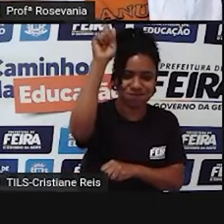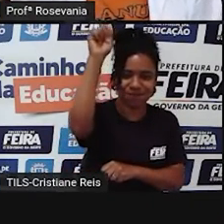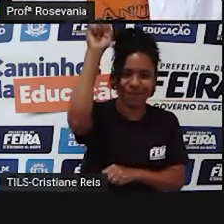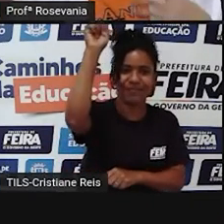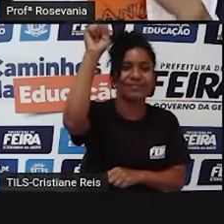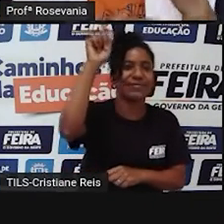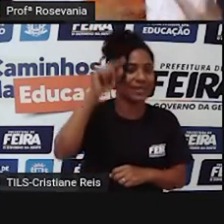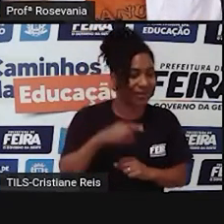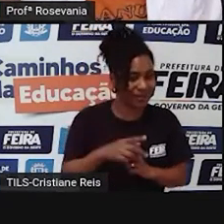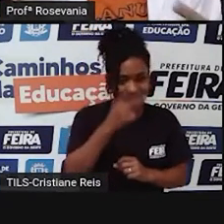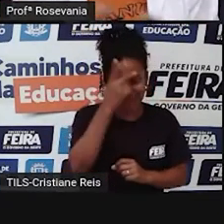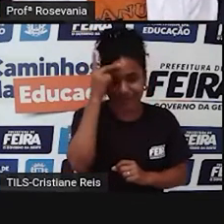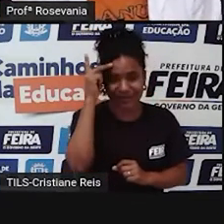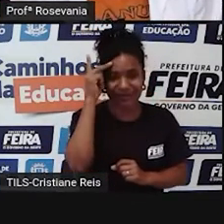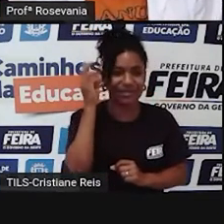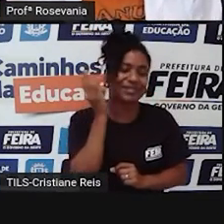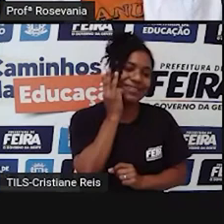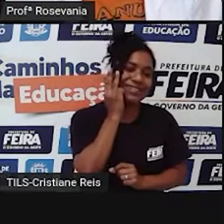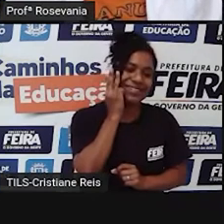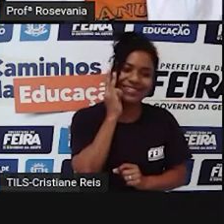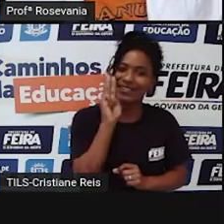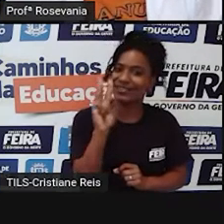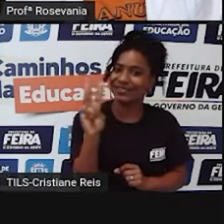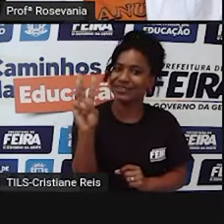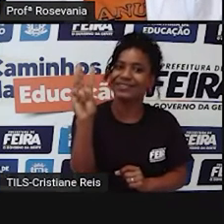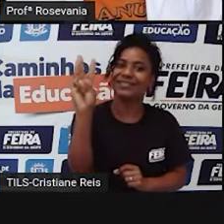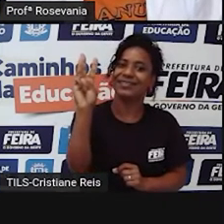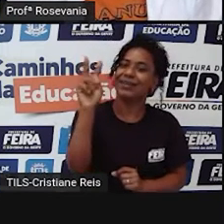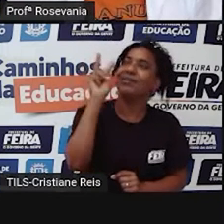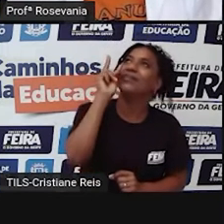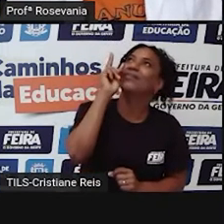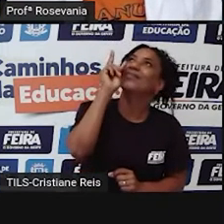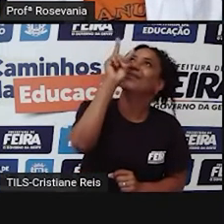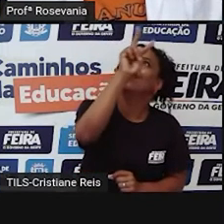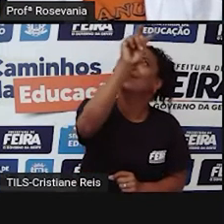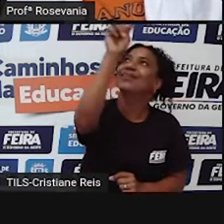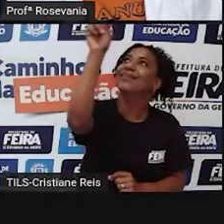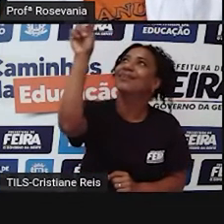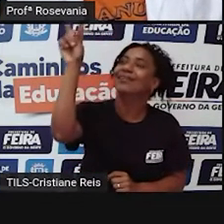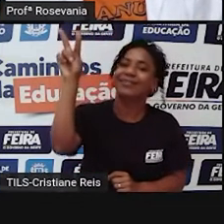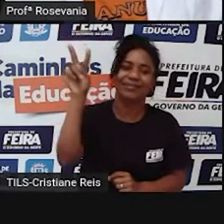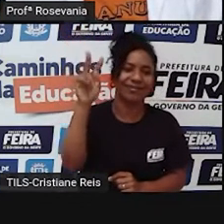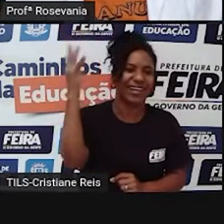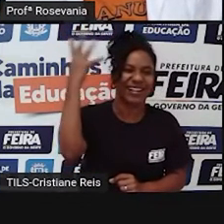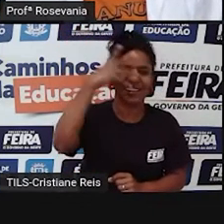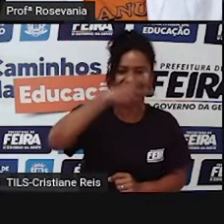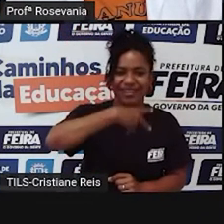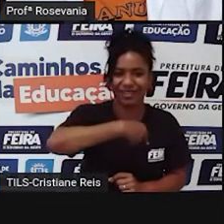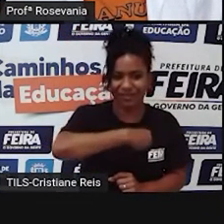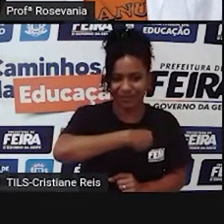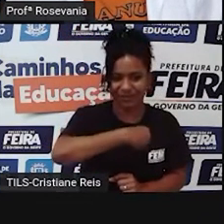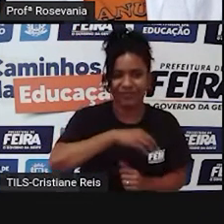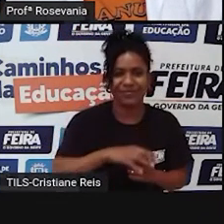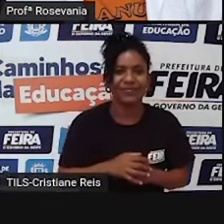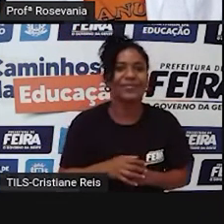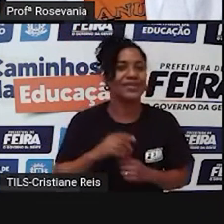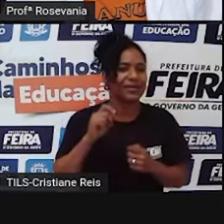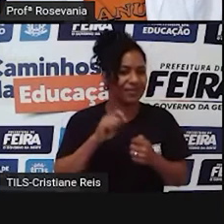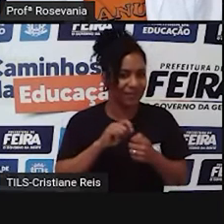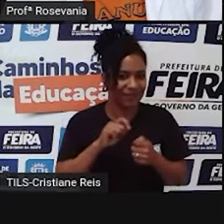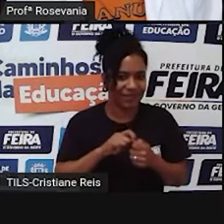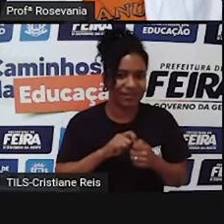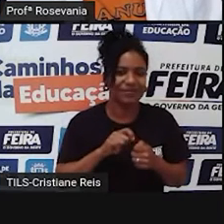ficaram 3 dias dando volta, olhando essa maravilha aqui que a gente tem. E eles conseguiram fazer